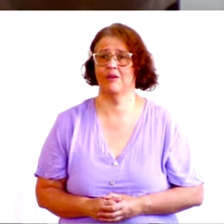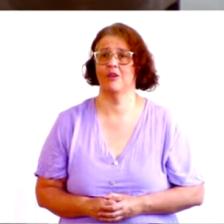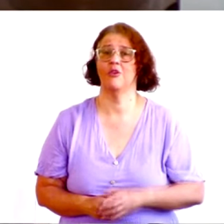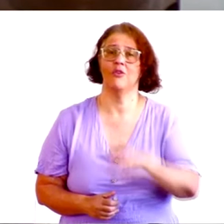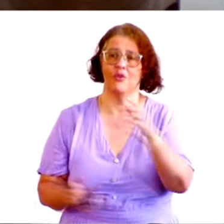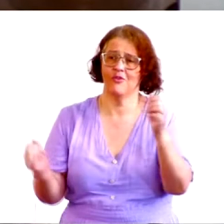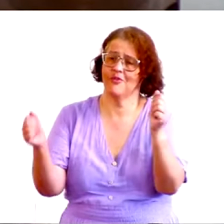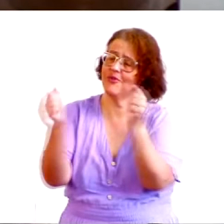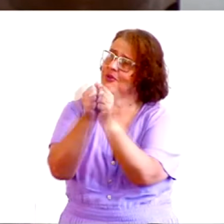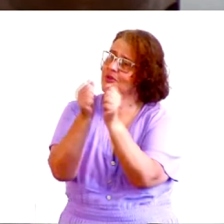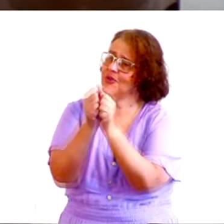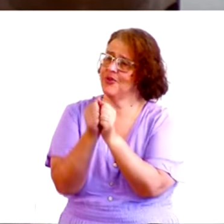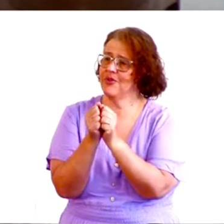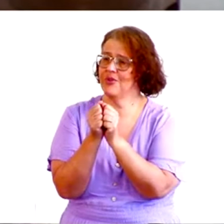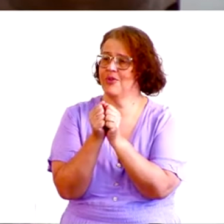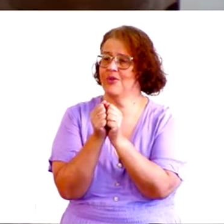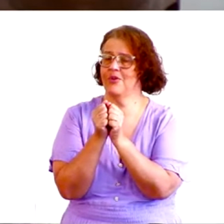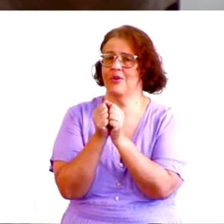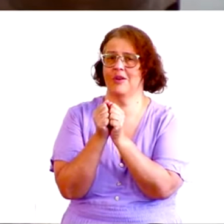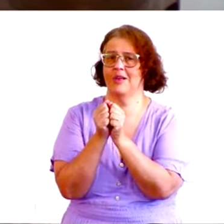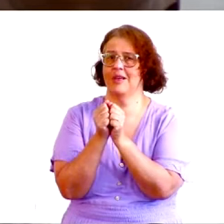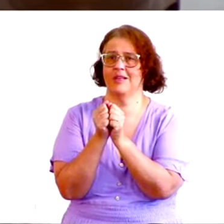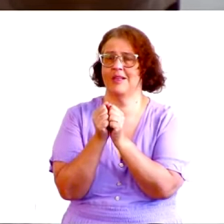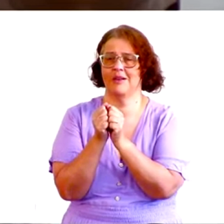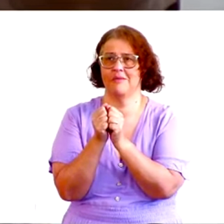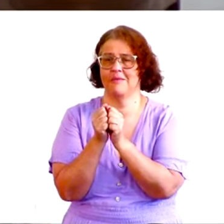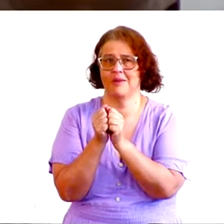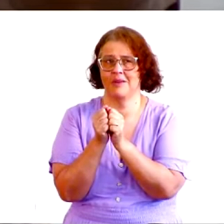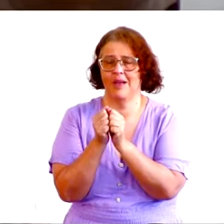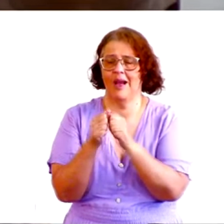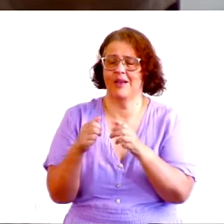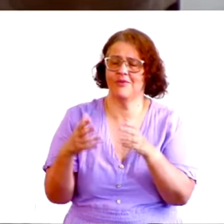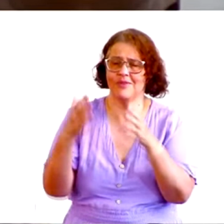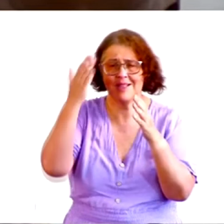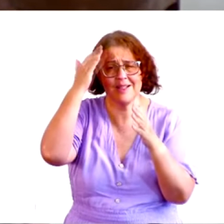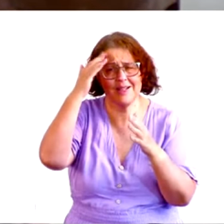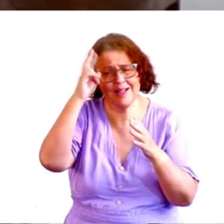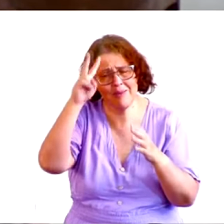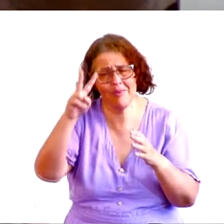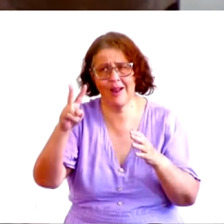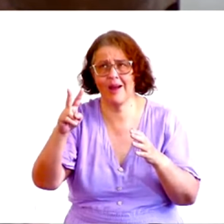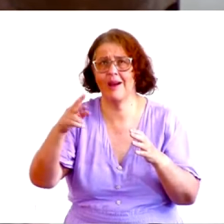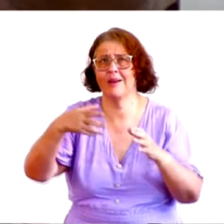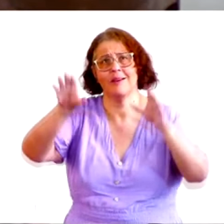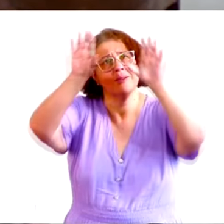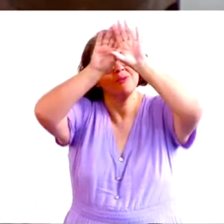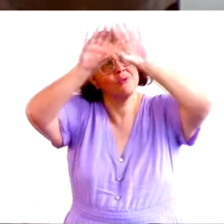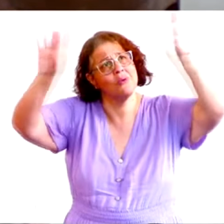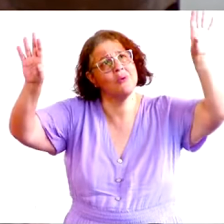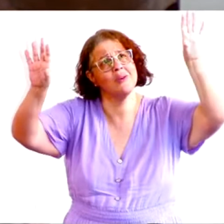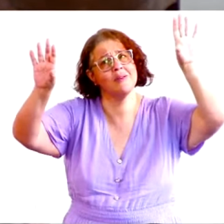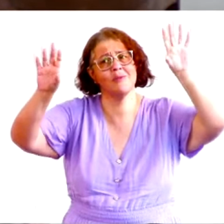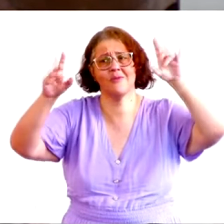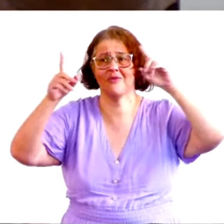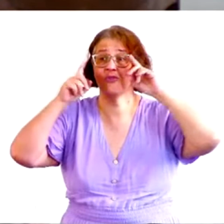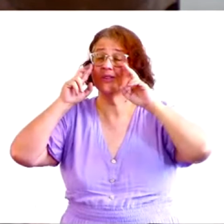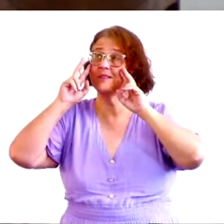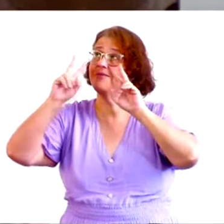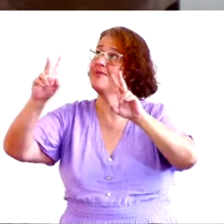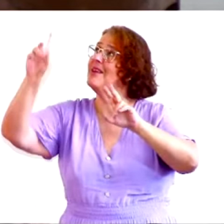então suas doenças não ficam tão fortes não tiram tanto mais não tiram mais tanto o teu sono